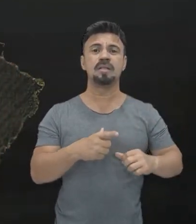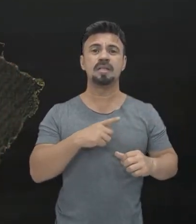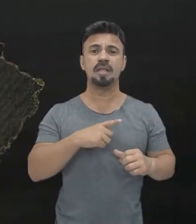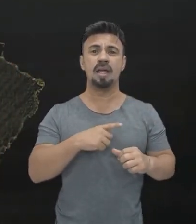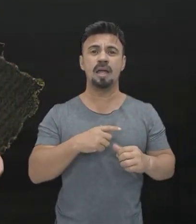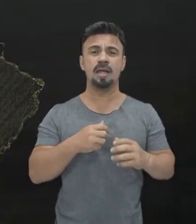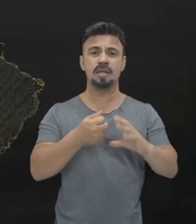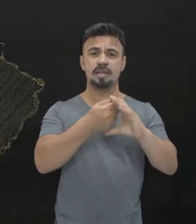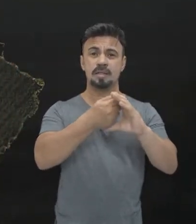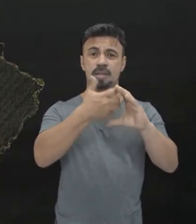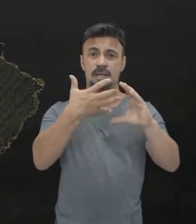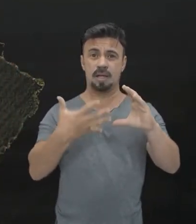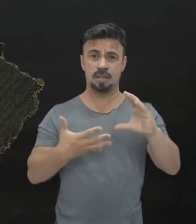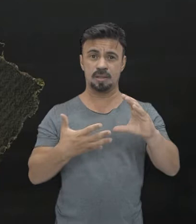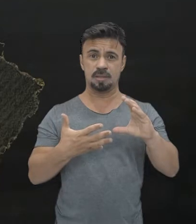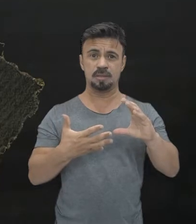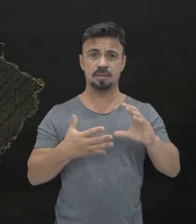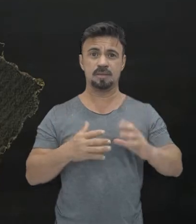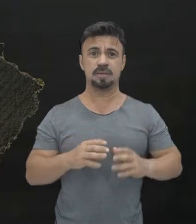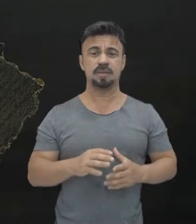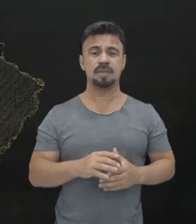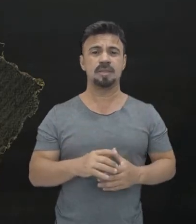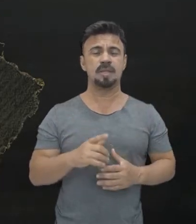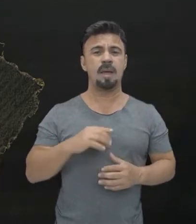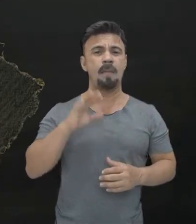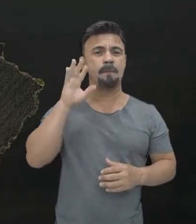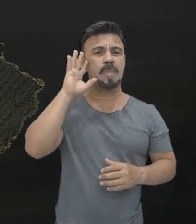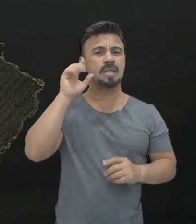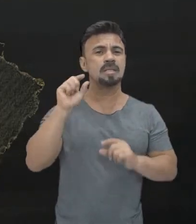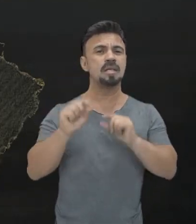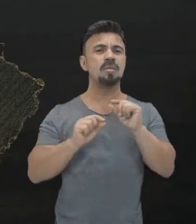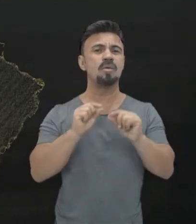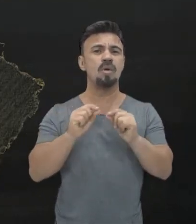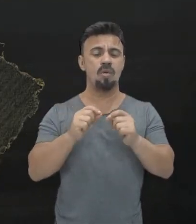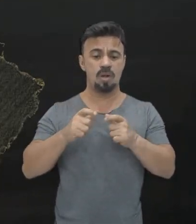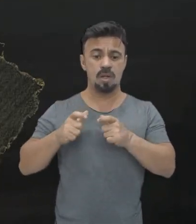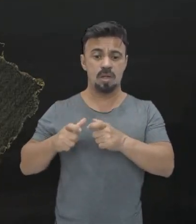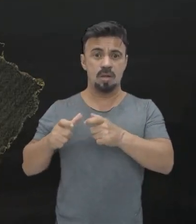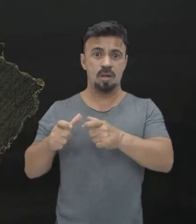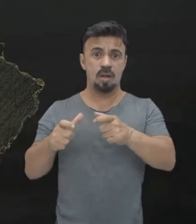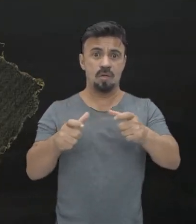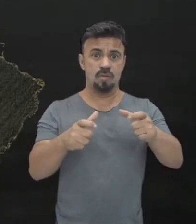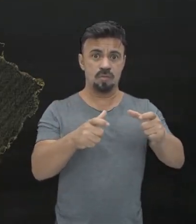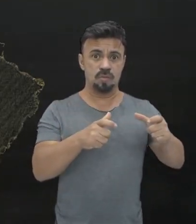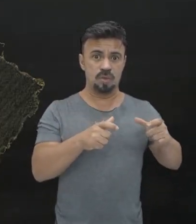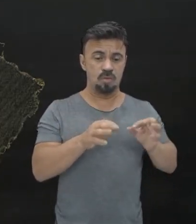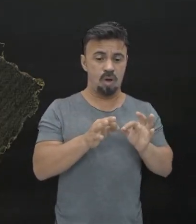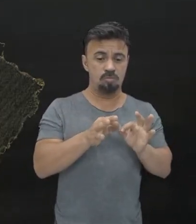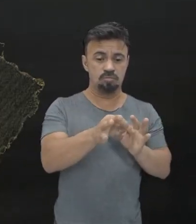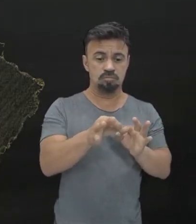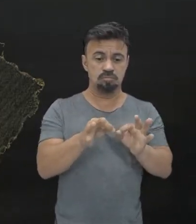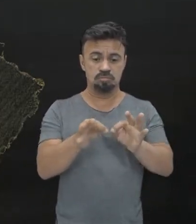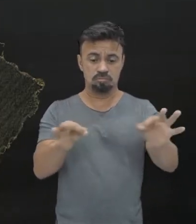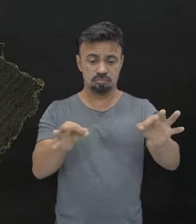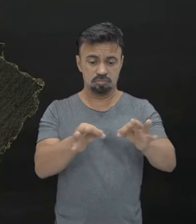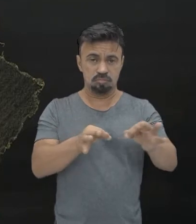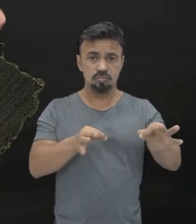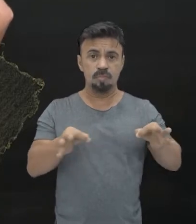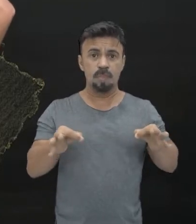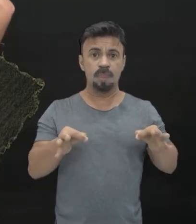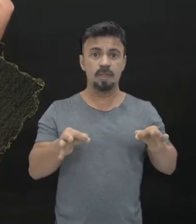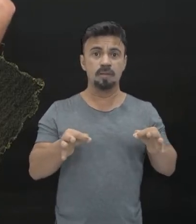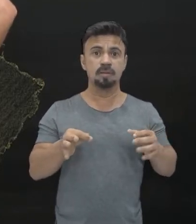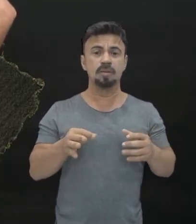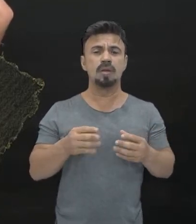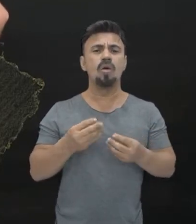essa característica aqui, nós pensamos no aspecto físico-geográfico. Mais afino.